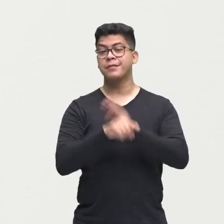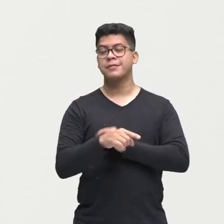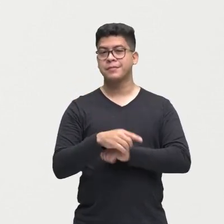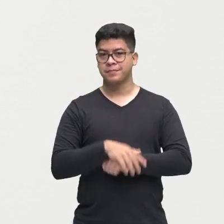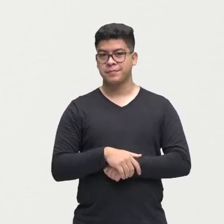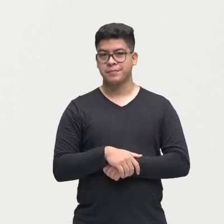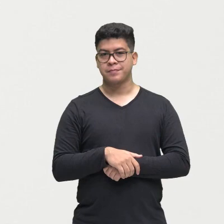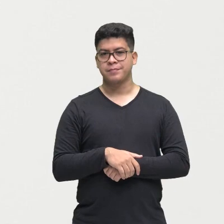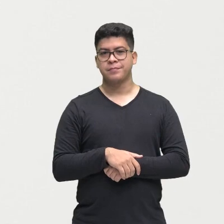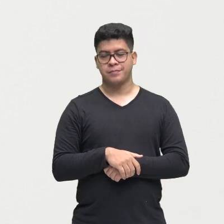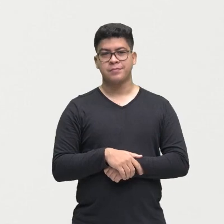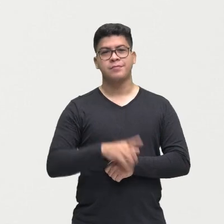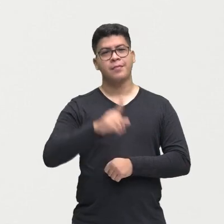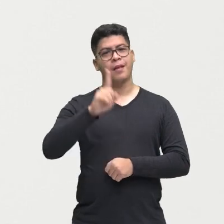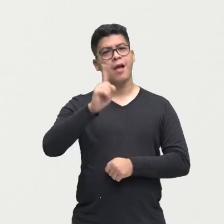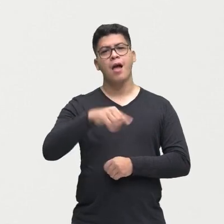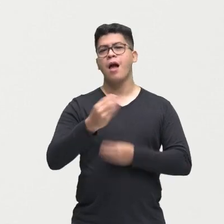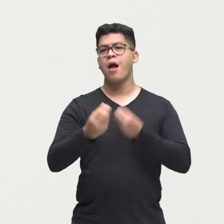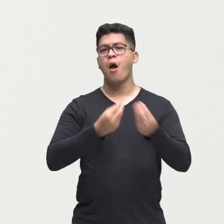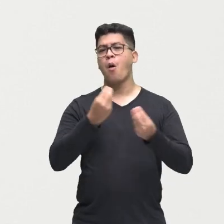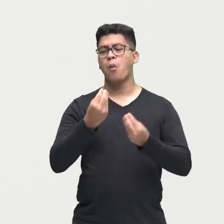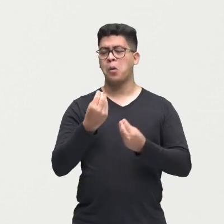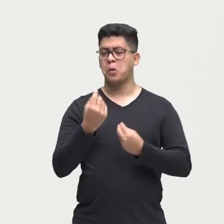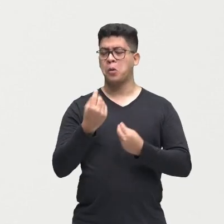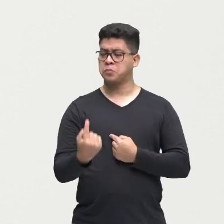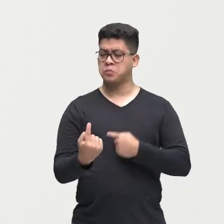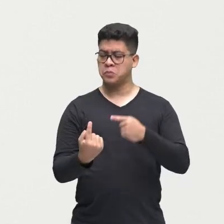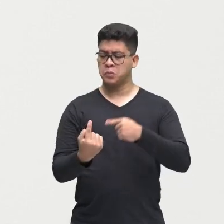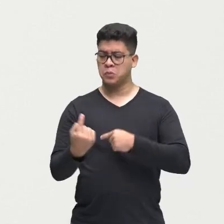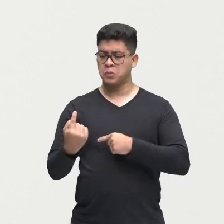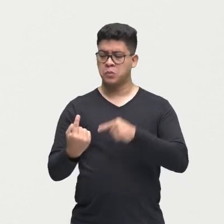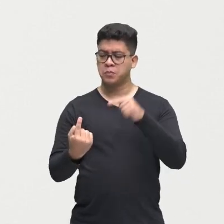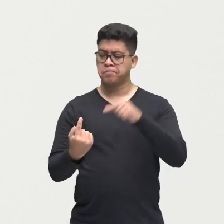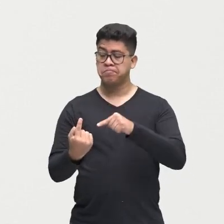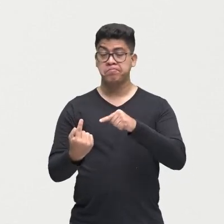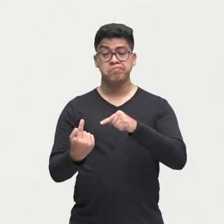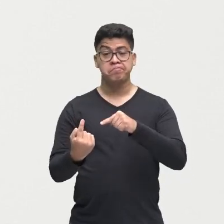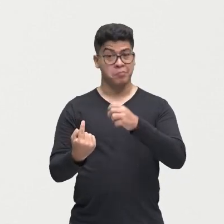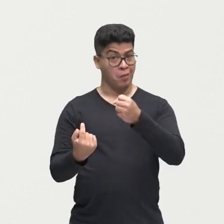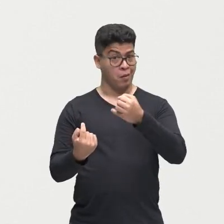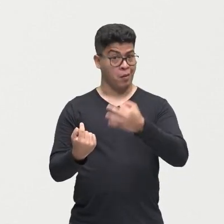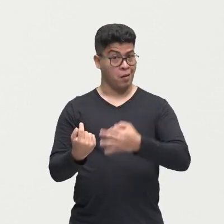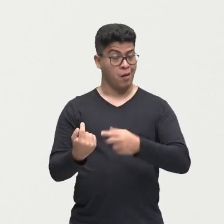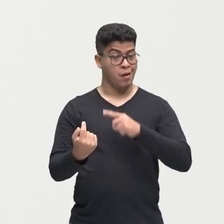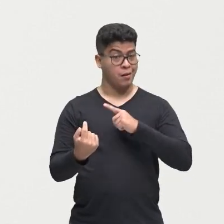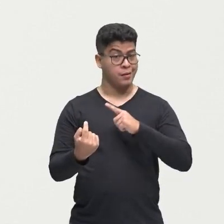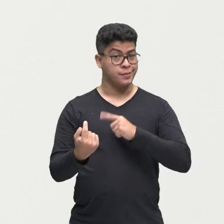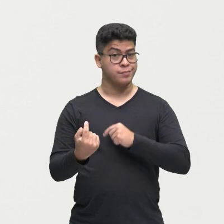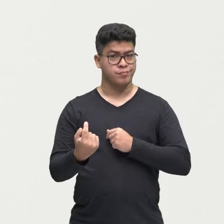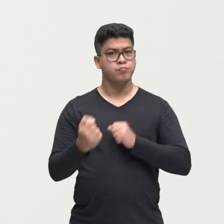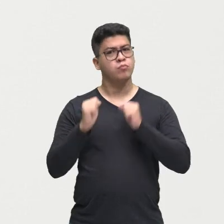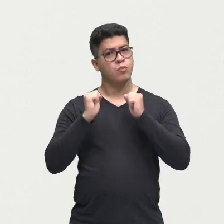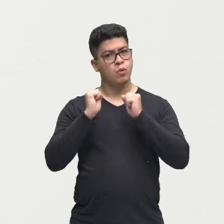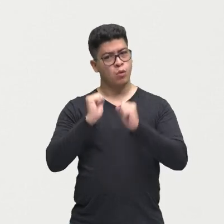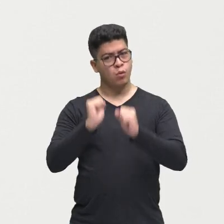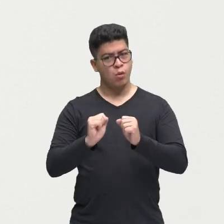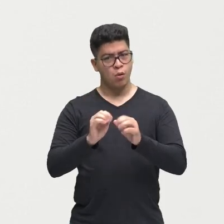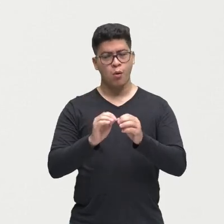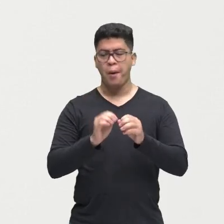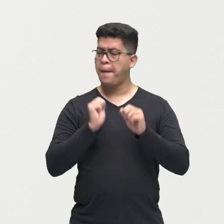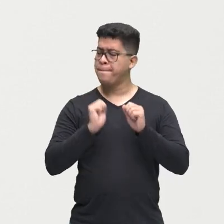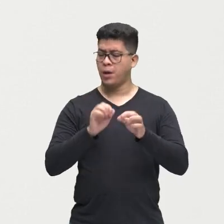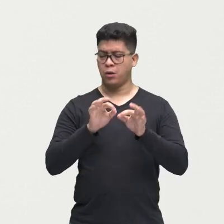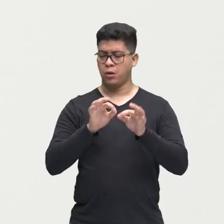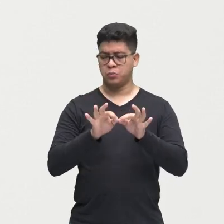assim essa peça aí vocês tem que lembrar de todas as peças viu Essa peça pode ser movida para